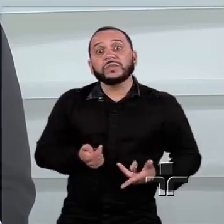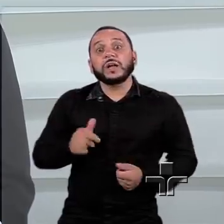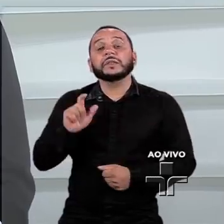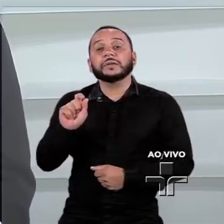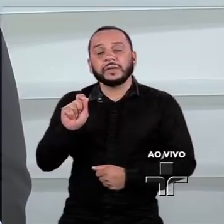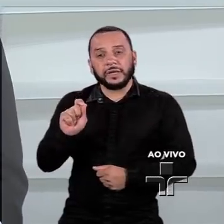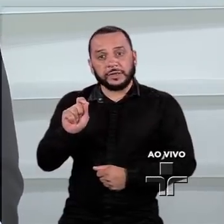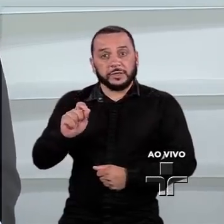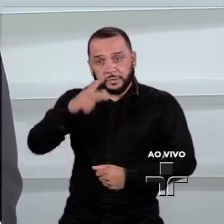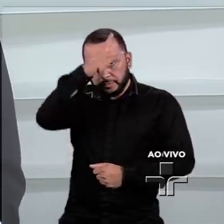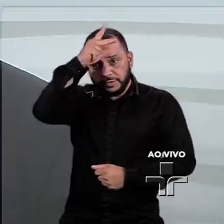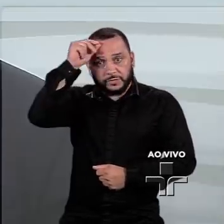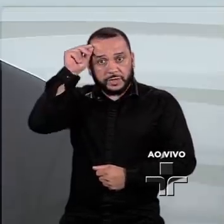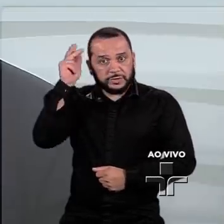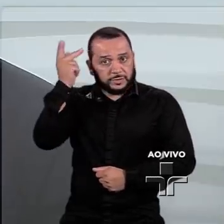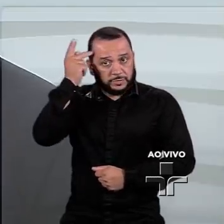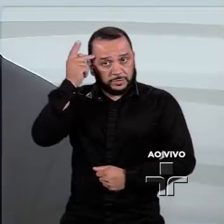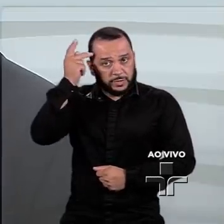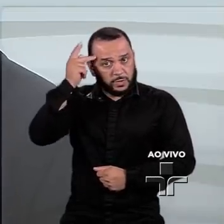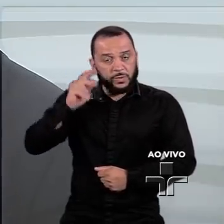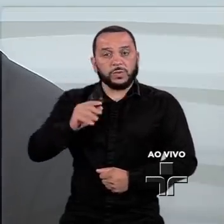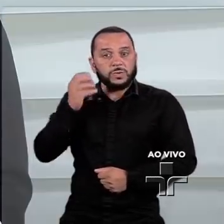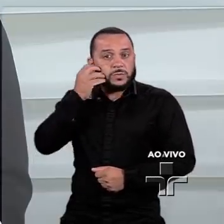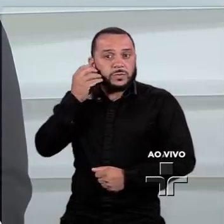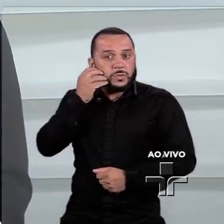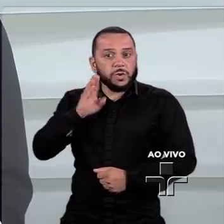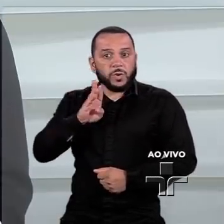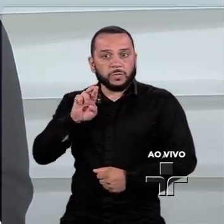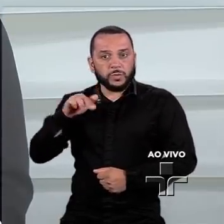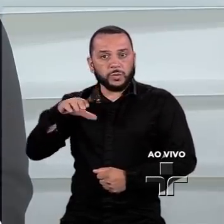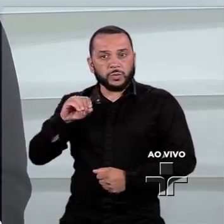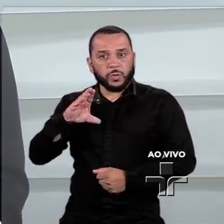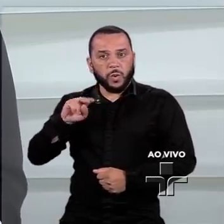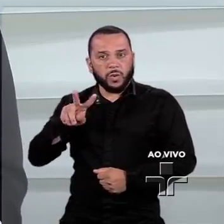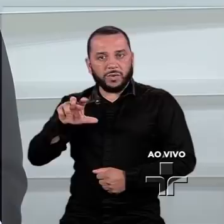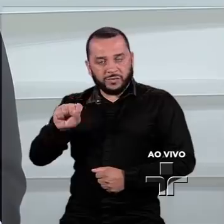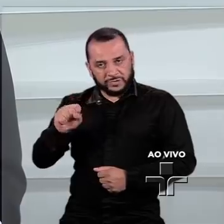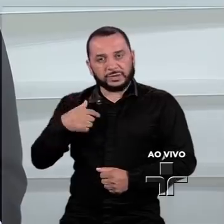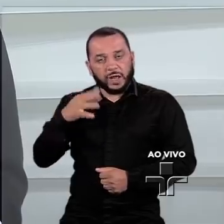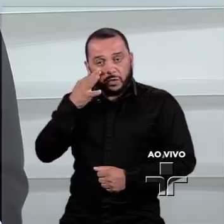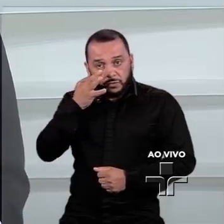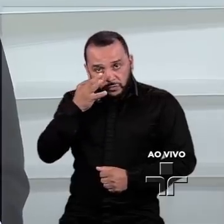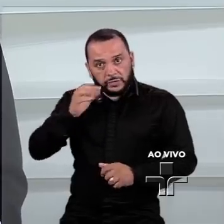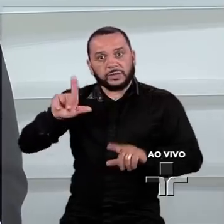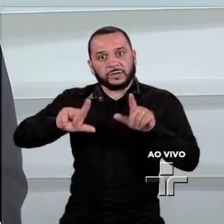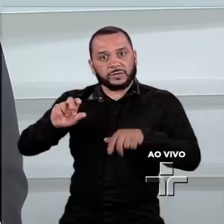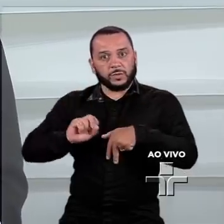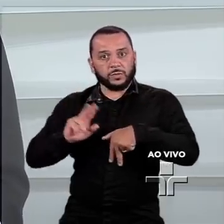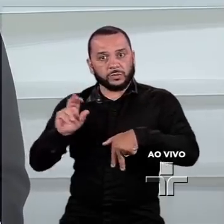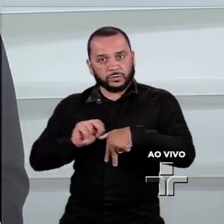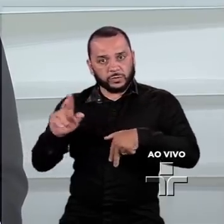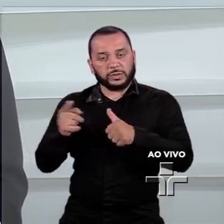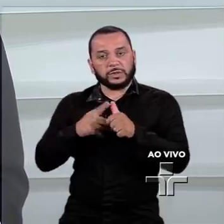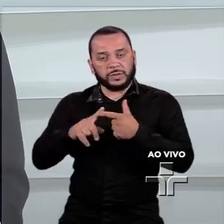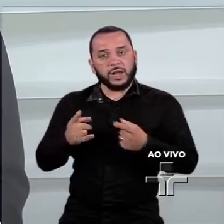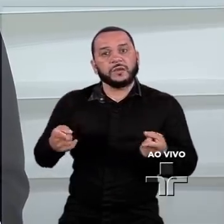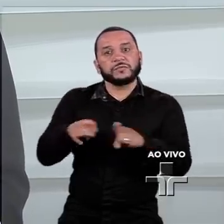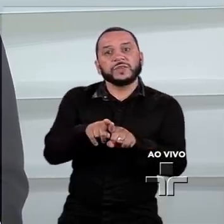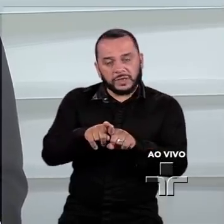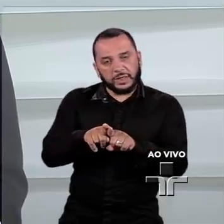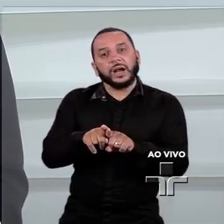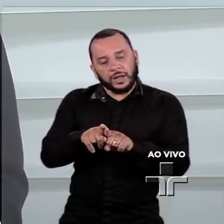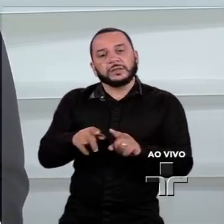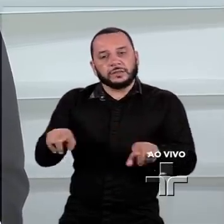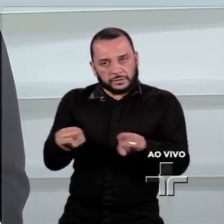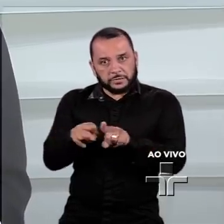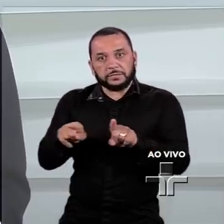o prefeito de São Paulo, Bruno Covas. Estamos no ar em todo o país pela TV Cultura, pelas emissoras afiliadas,